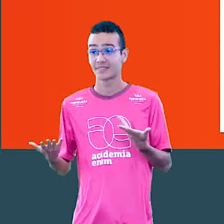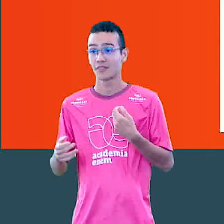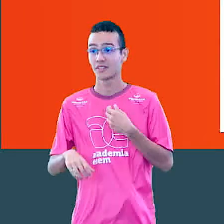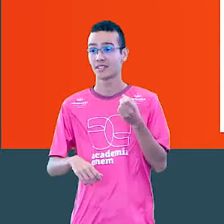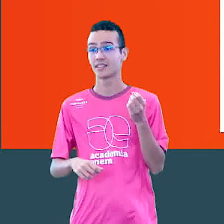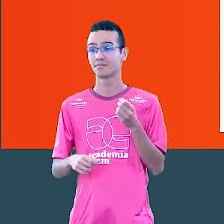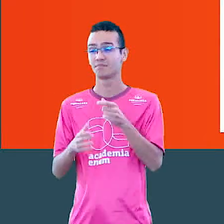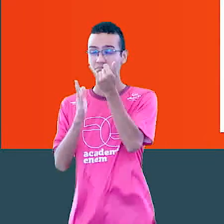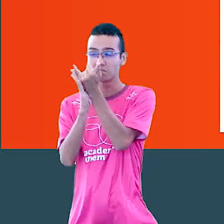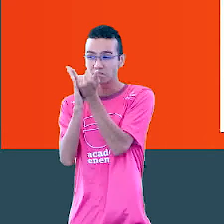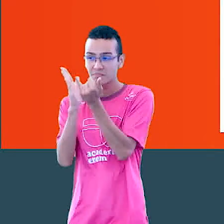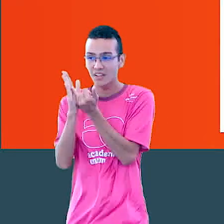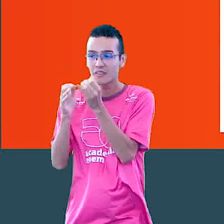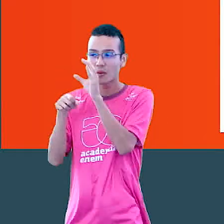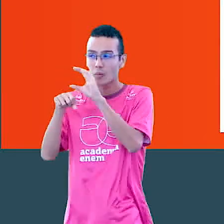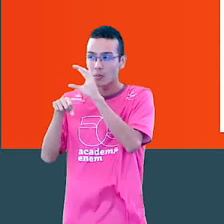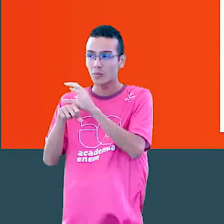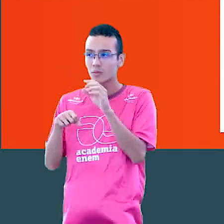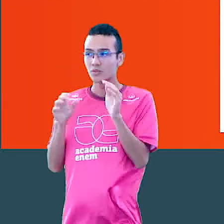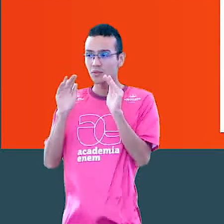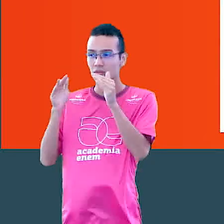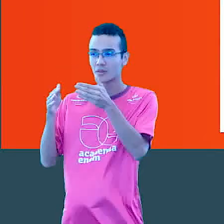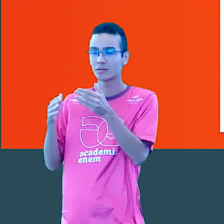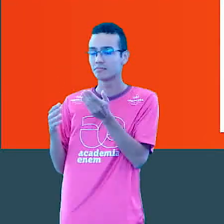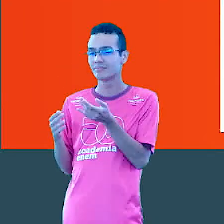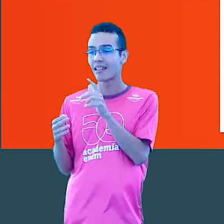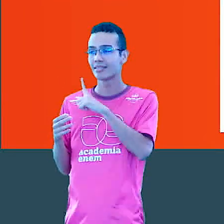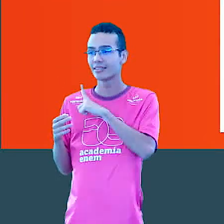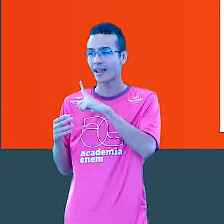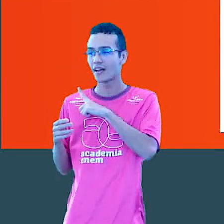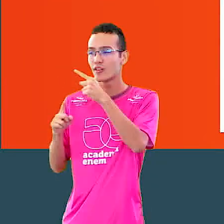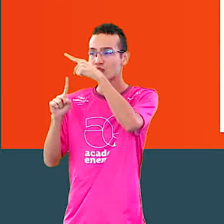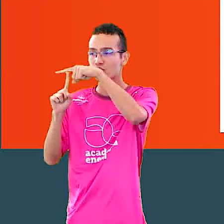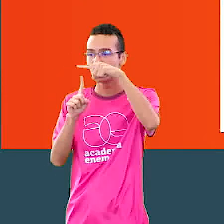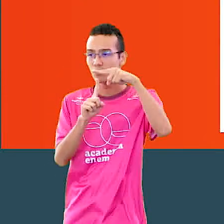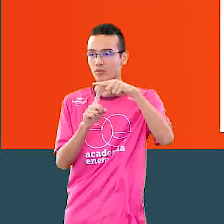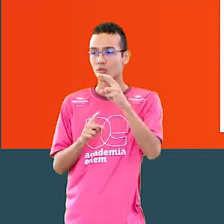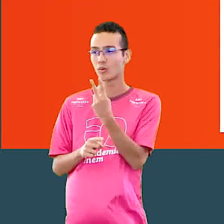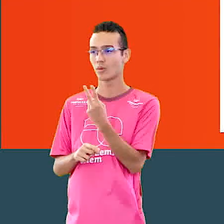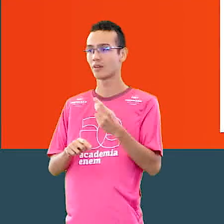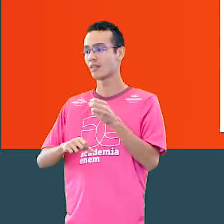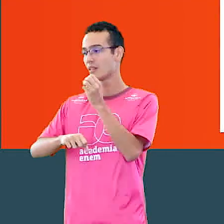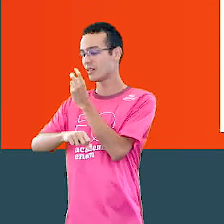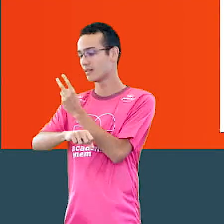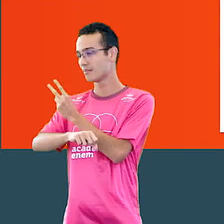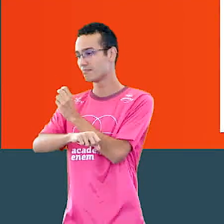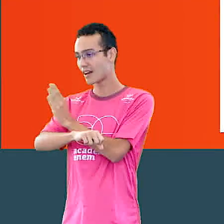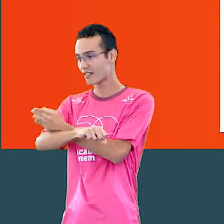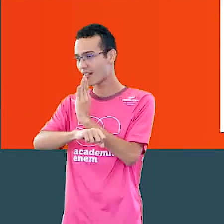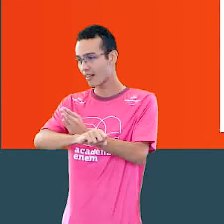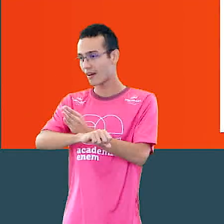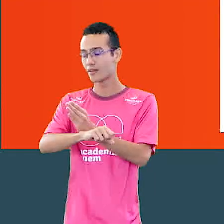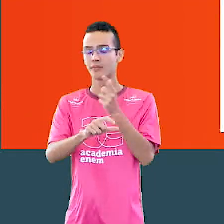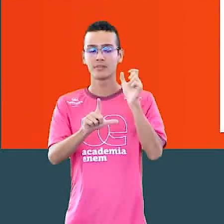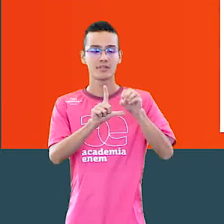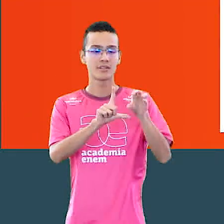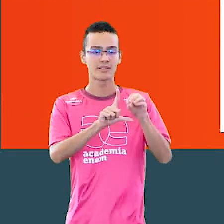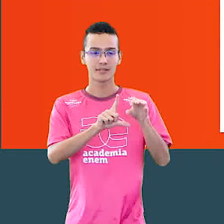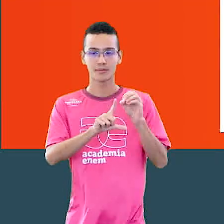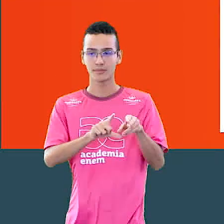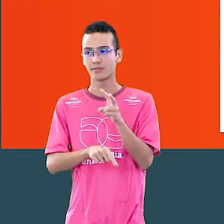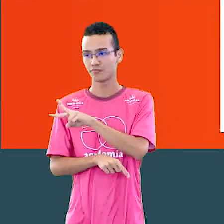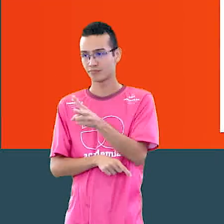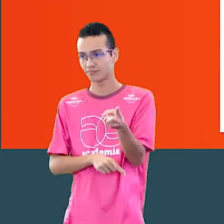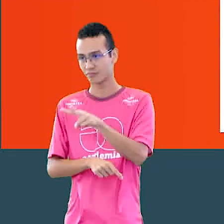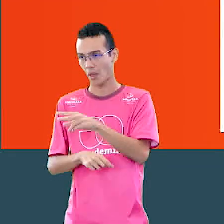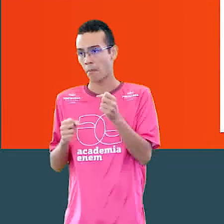lá, tá? Licenciatura ou bacharelado. Licenciatura ou bacharelado. Você vai